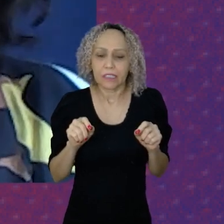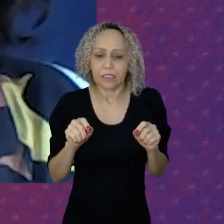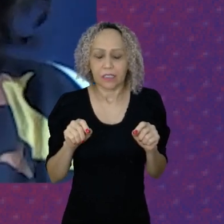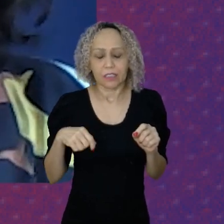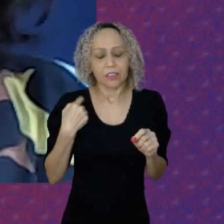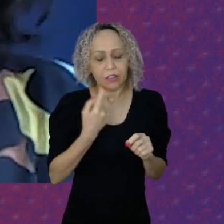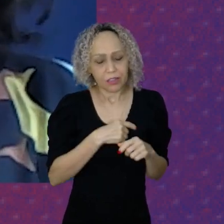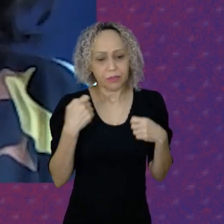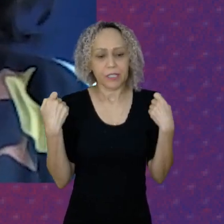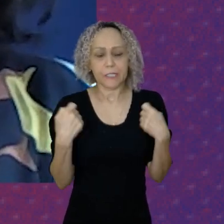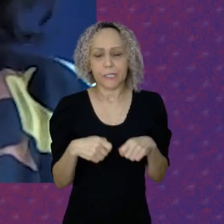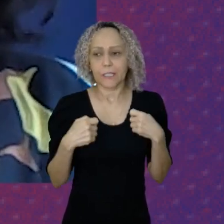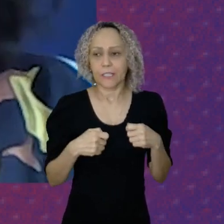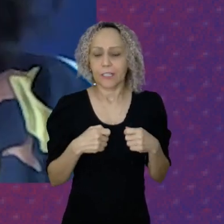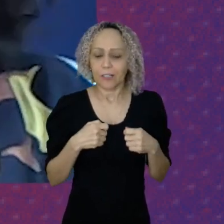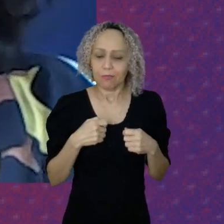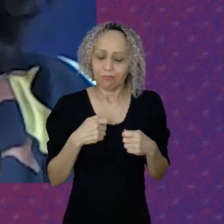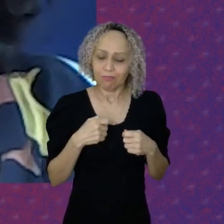mulheres.